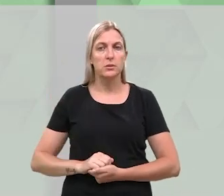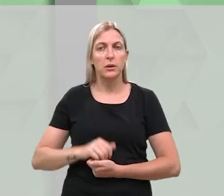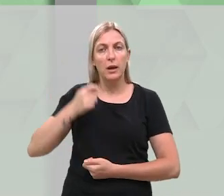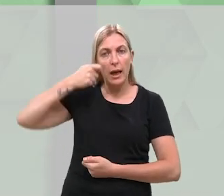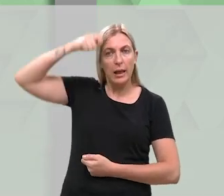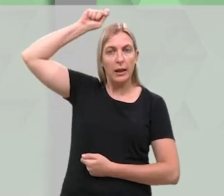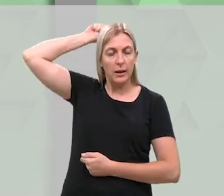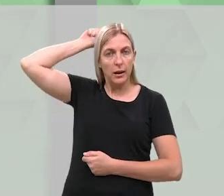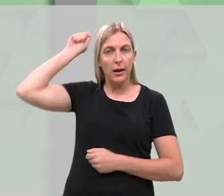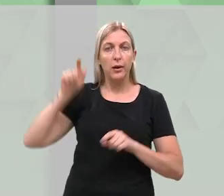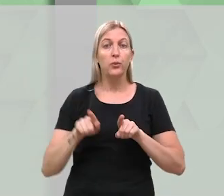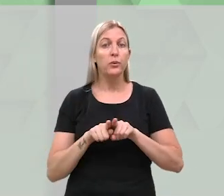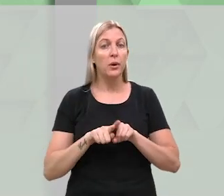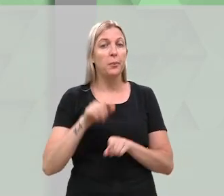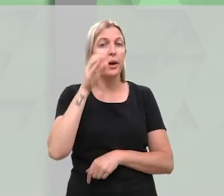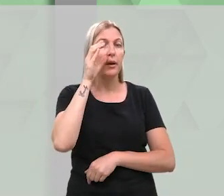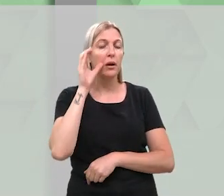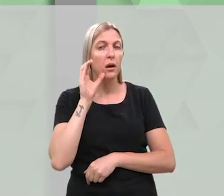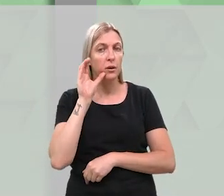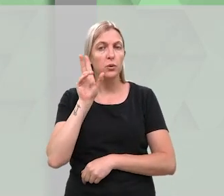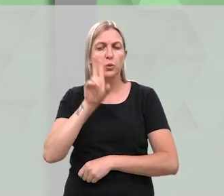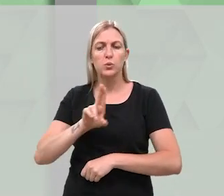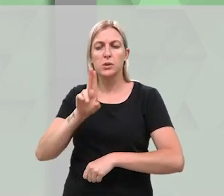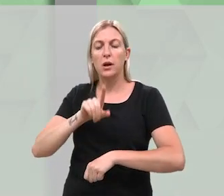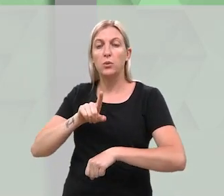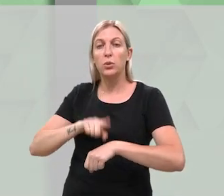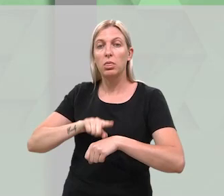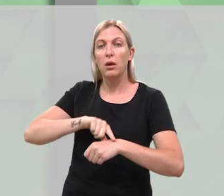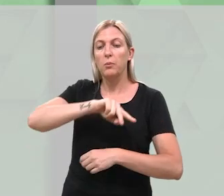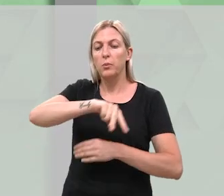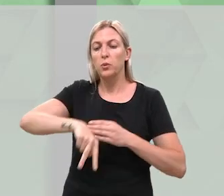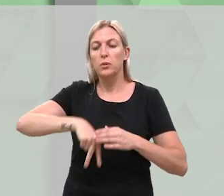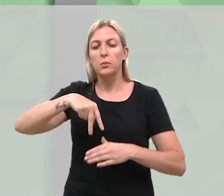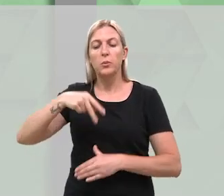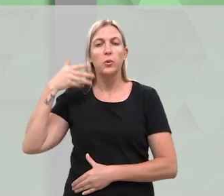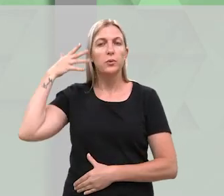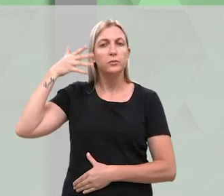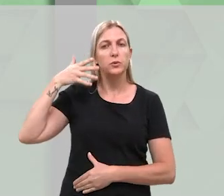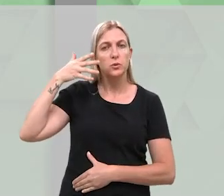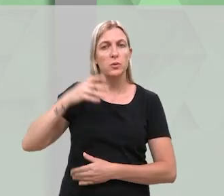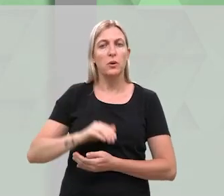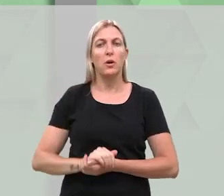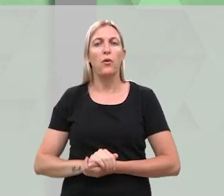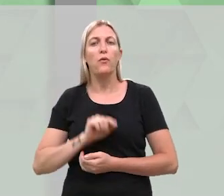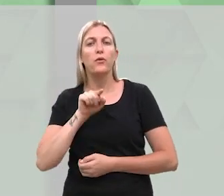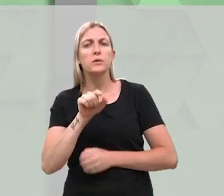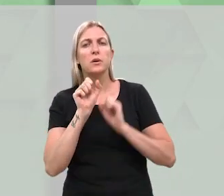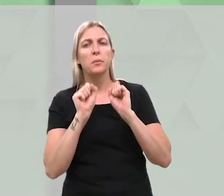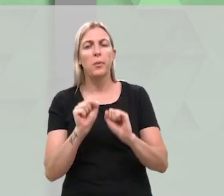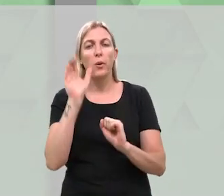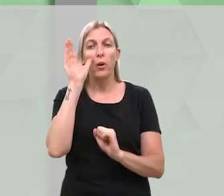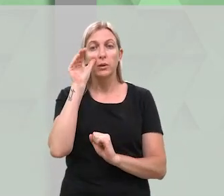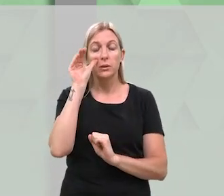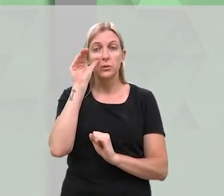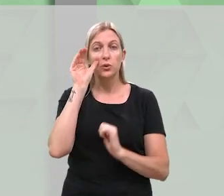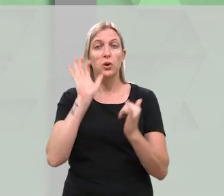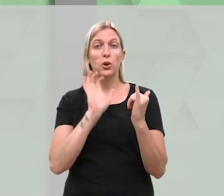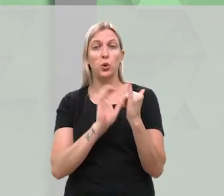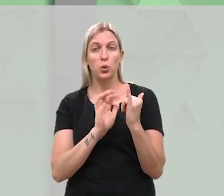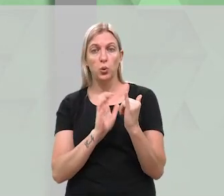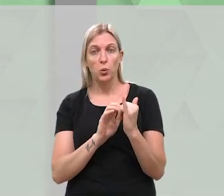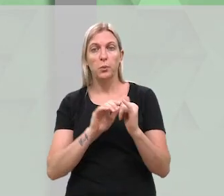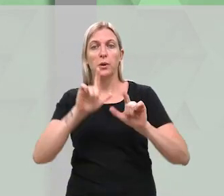Wallace Soares, Anacleto Zanella e Carlinhos Magrão ocuparam a tribuna no expediente político. As manifestações podem ser